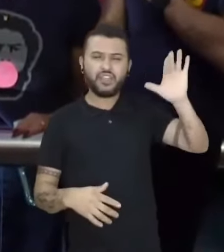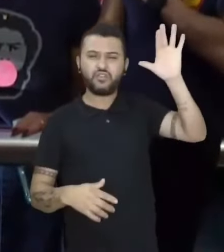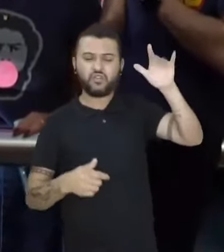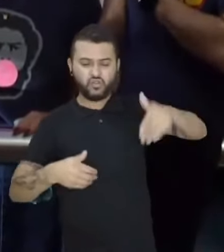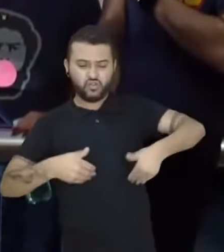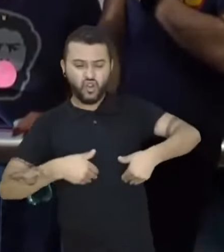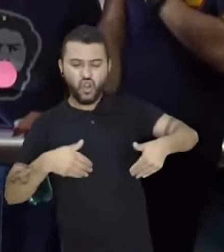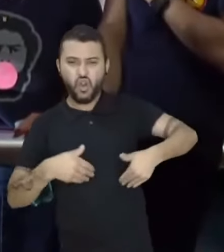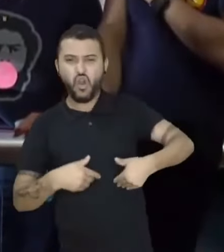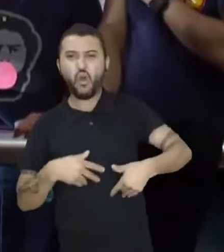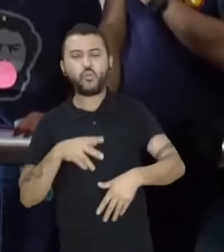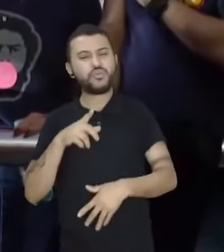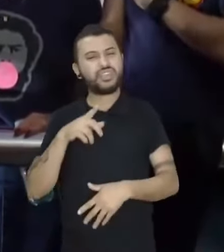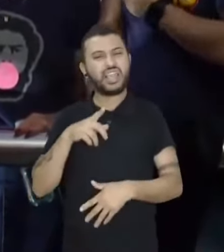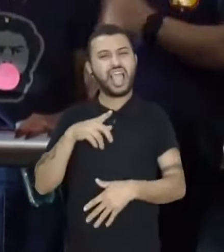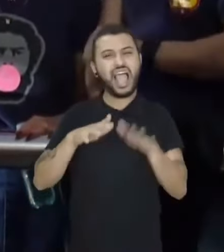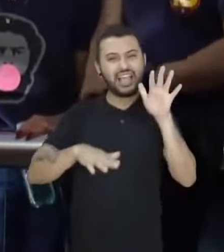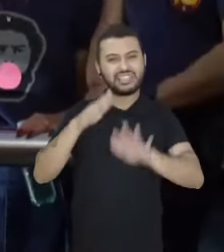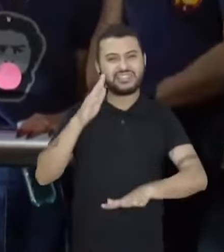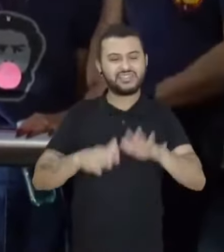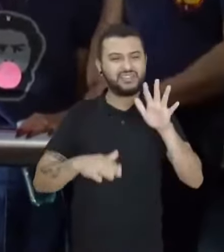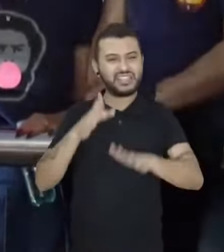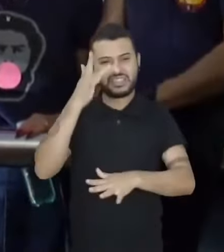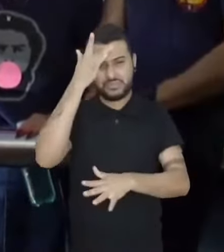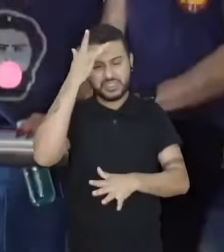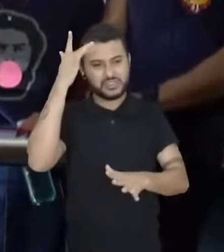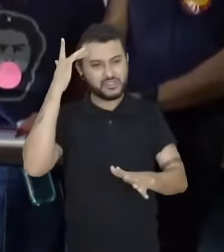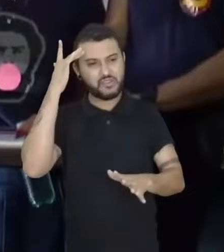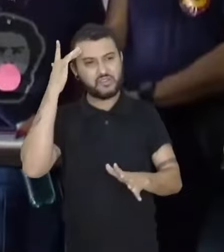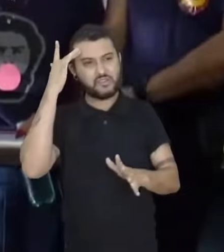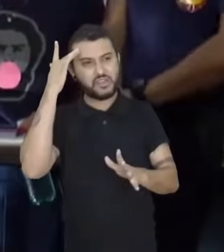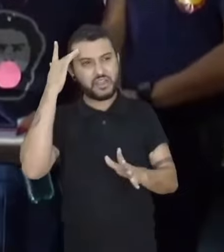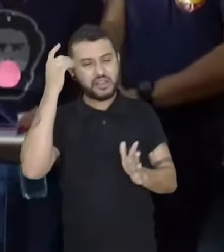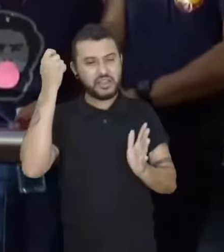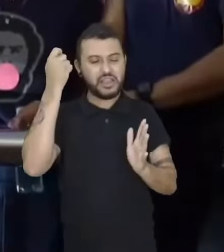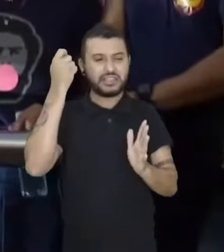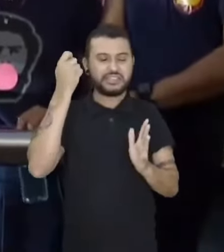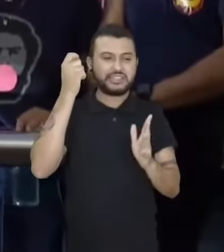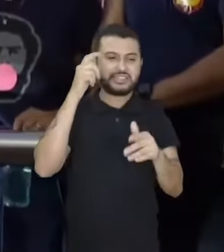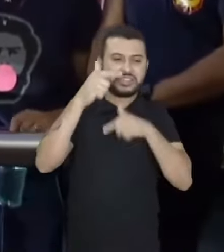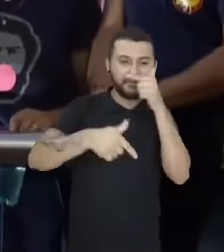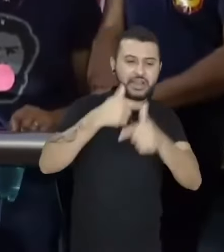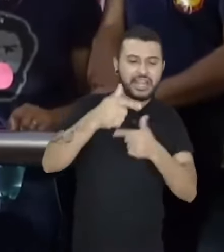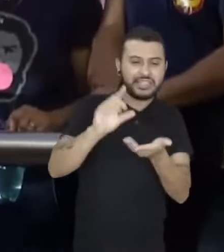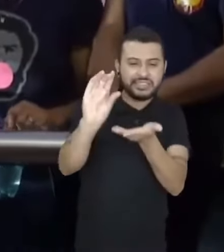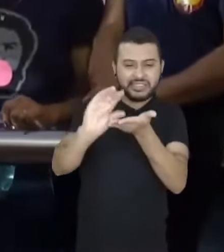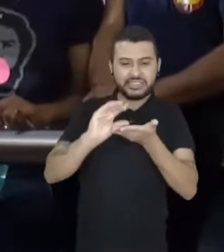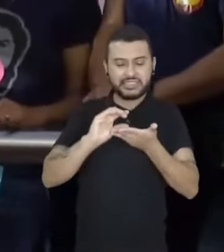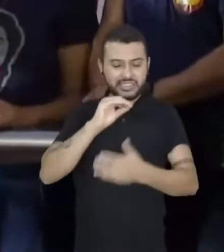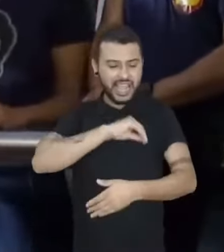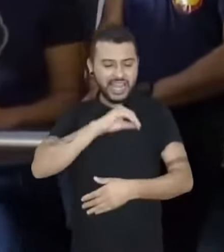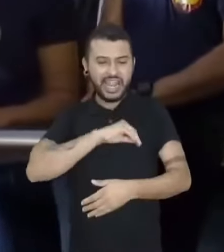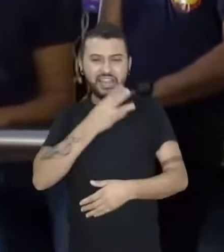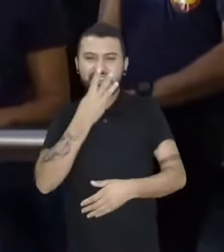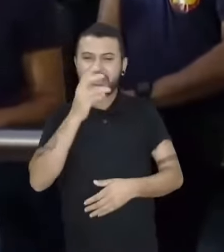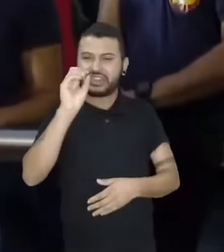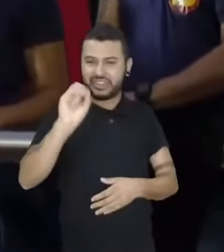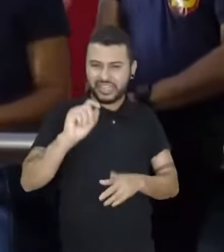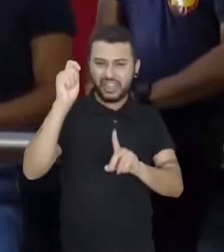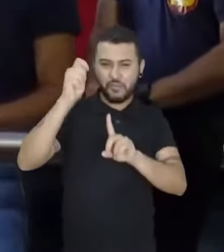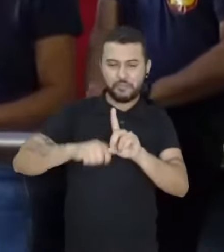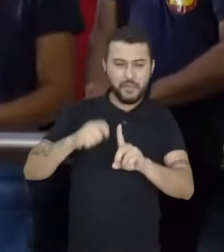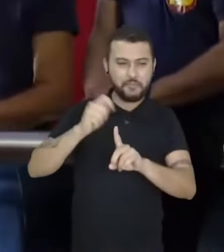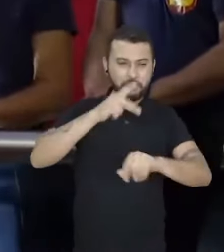às vezes se fazia frente de trabalho para pagar R$30 por mês para um trabalhador tirar a pedra de um